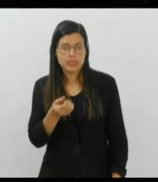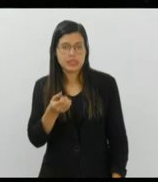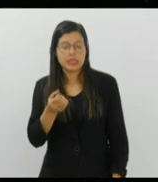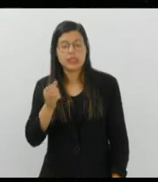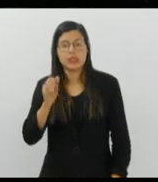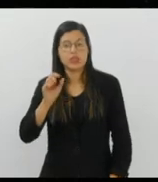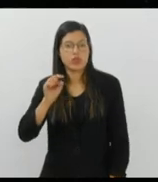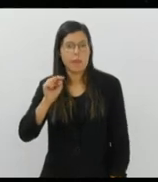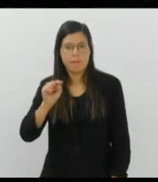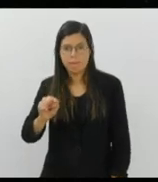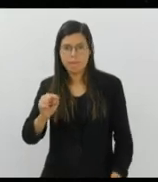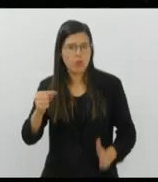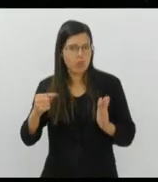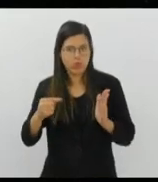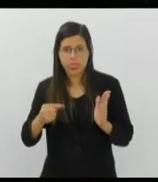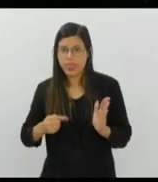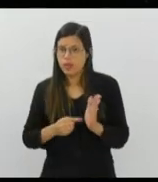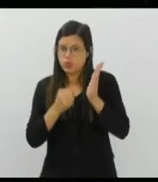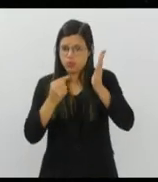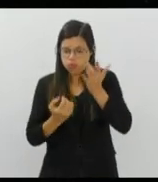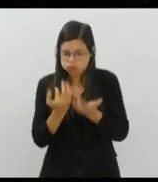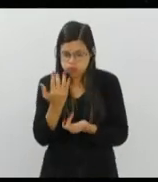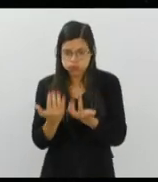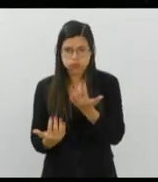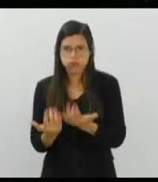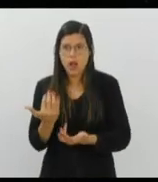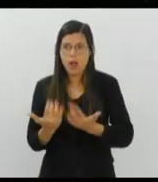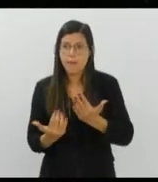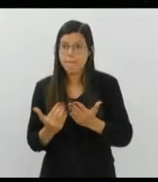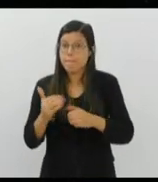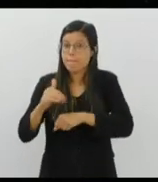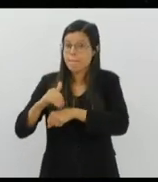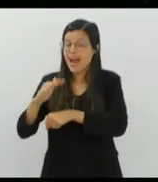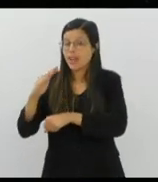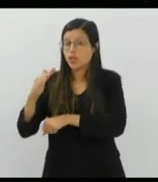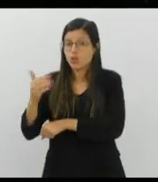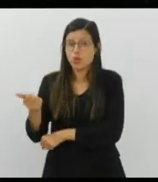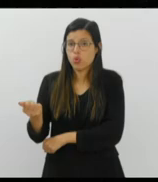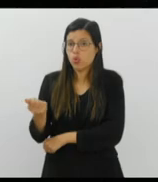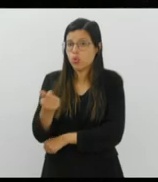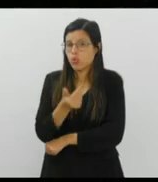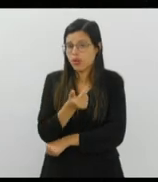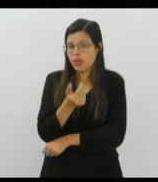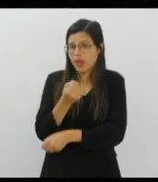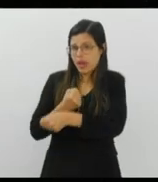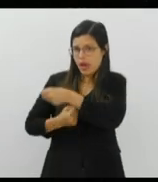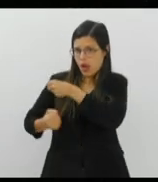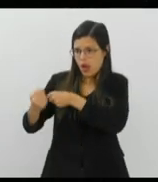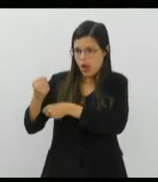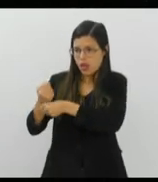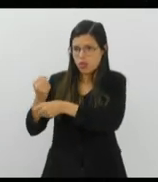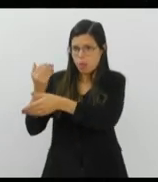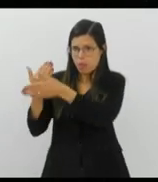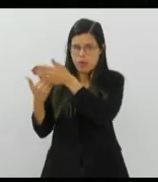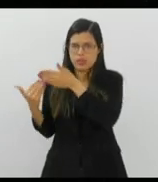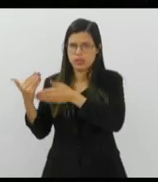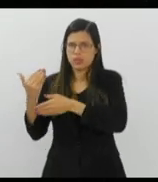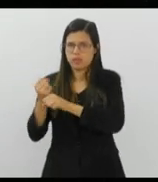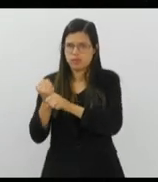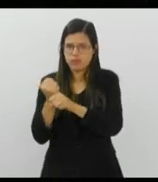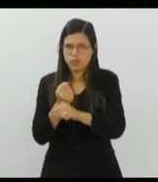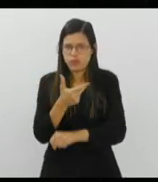ocorrências. 6 mil ocorrências a mais do que no ano anterior de